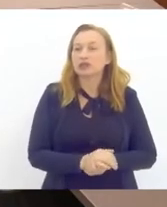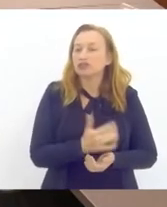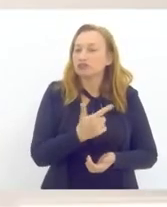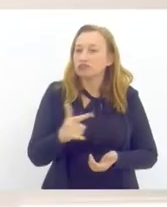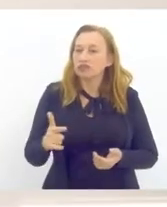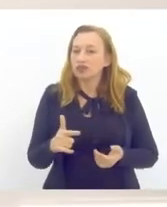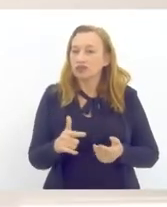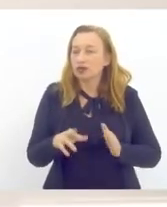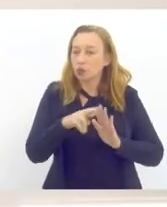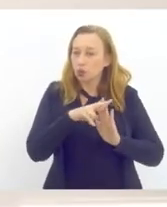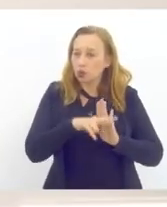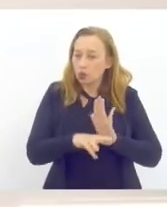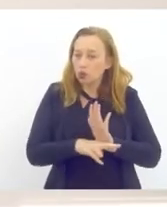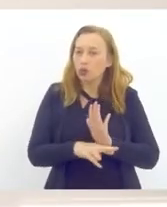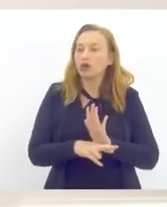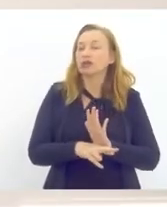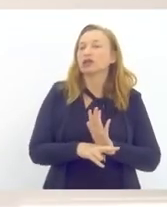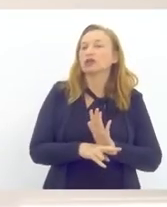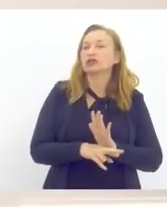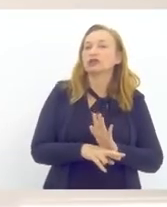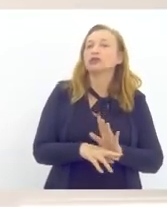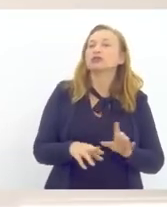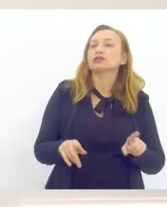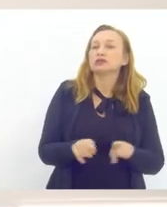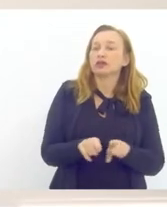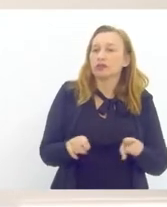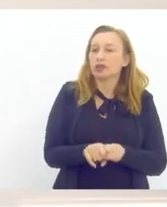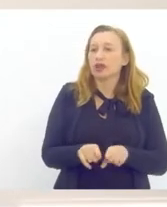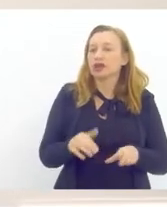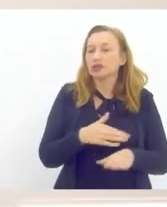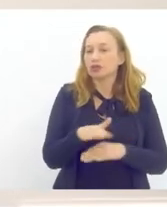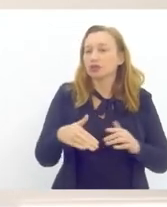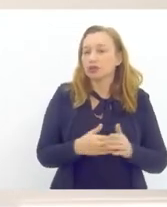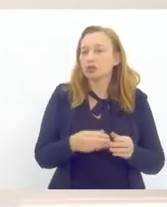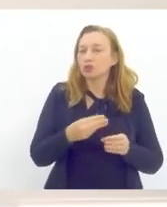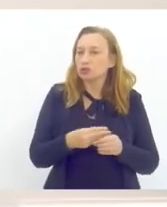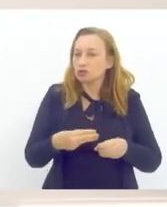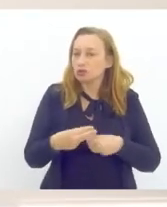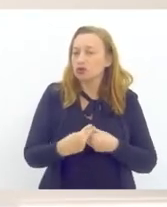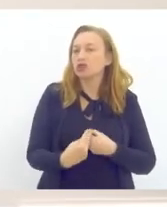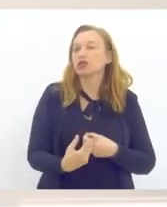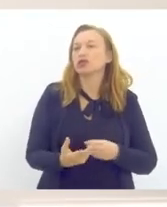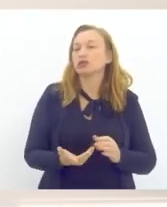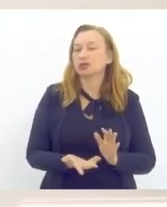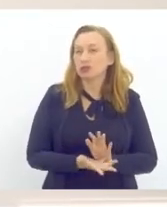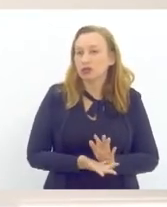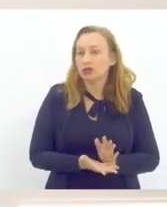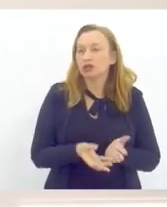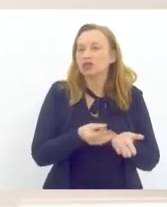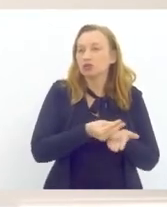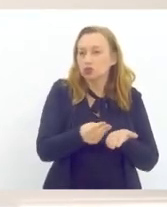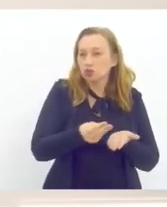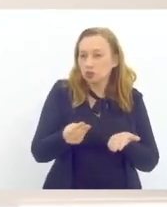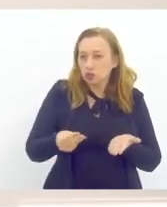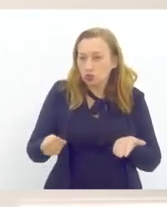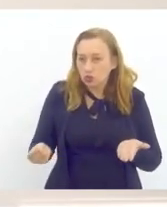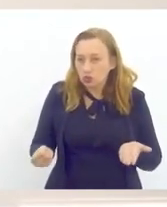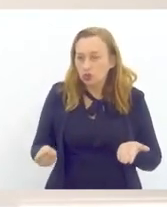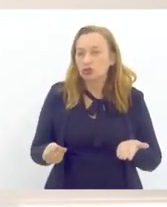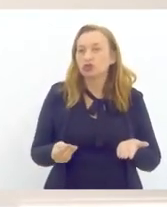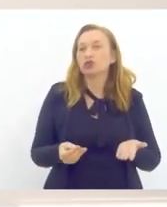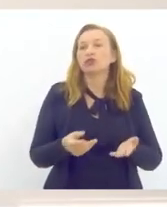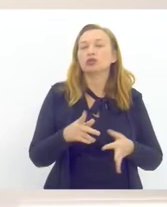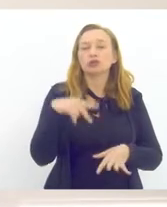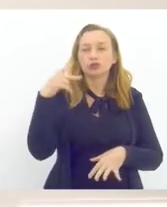estabelecer critérios que gerem também entre os municípios equidade, redistribuição, fomento a